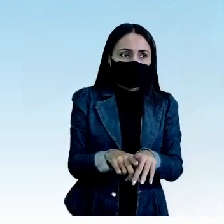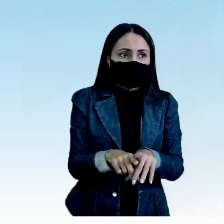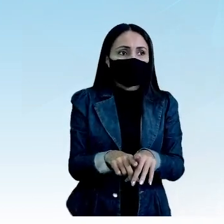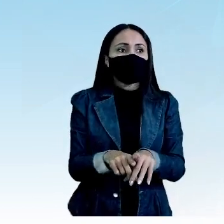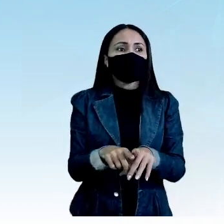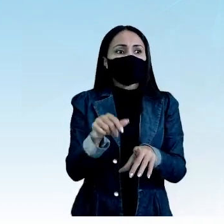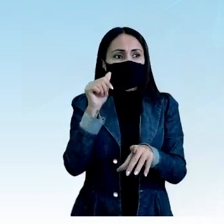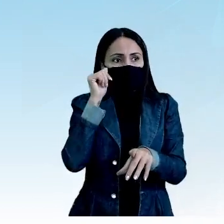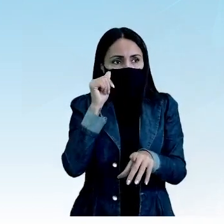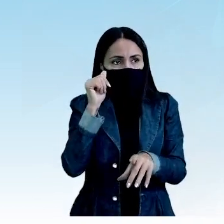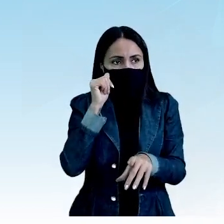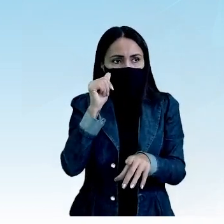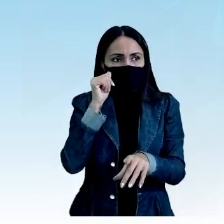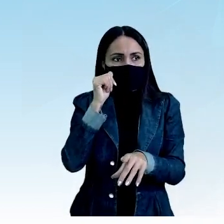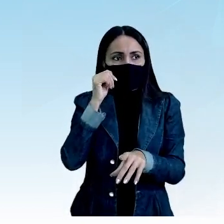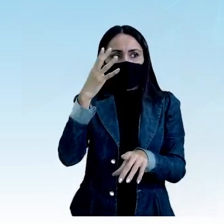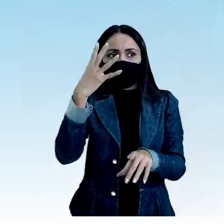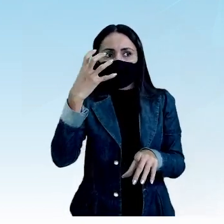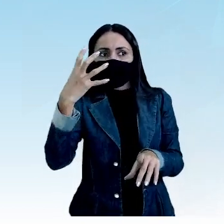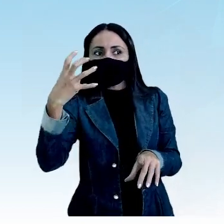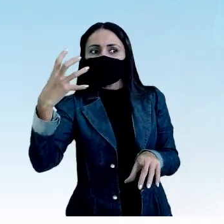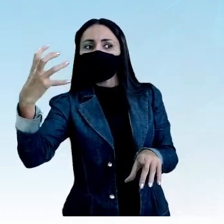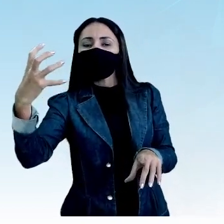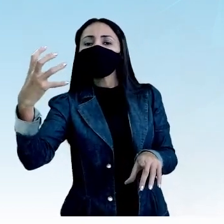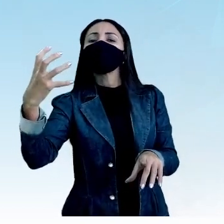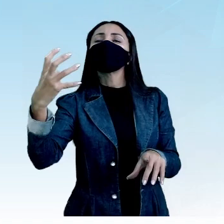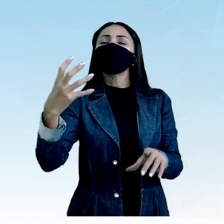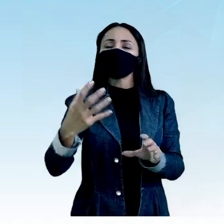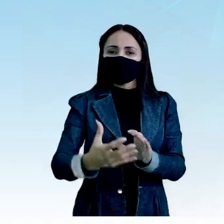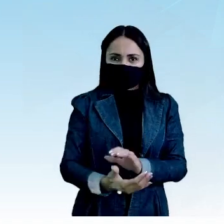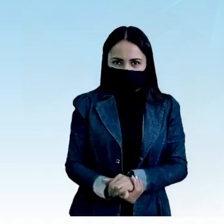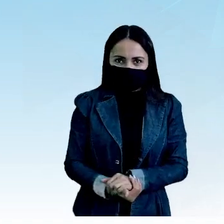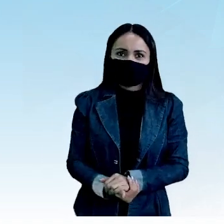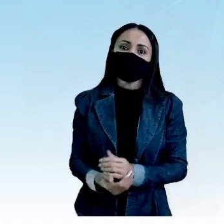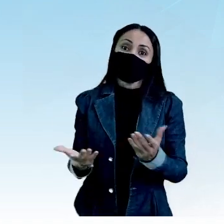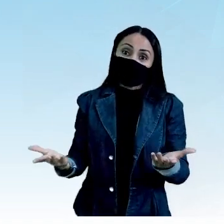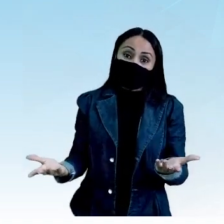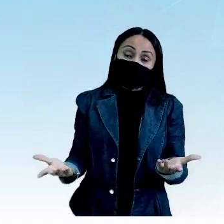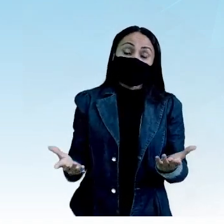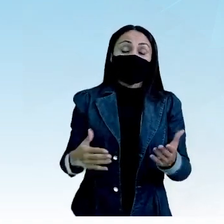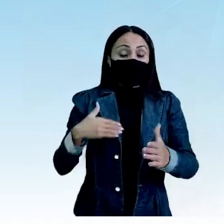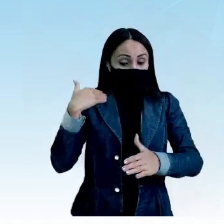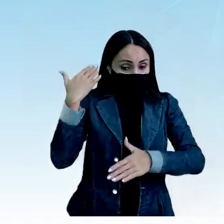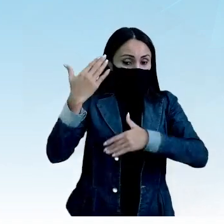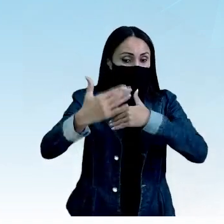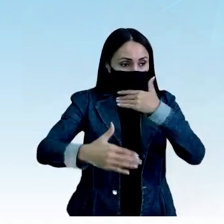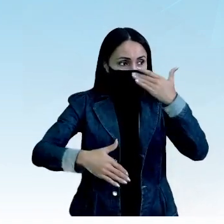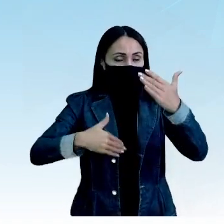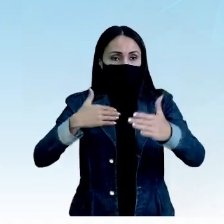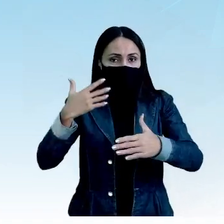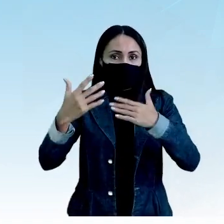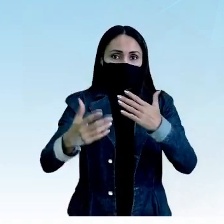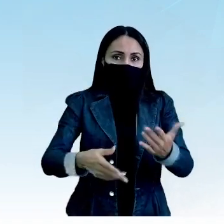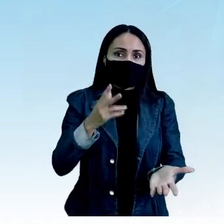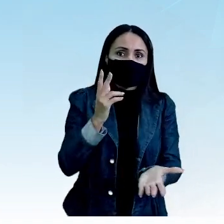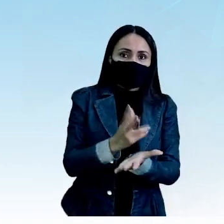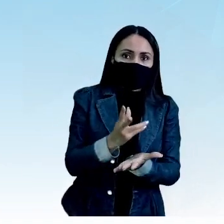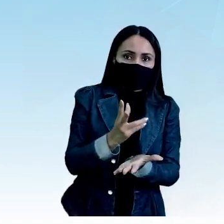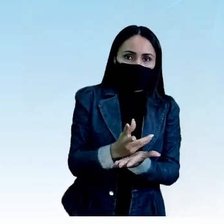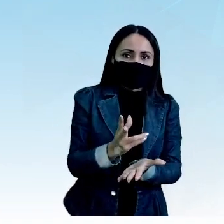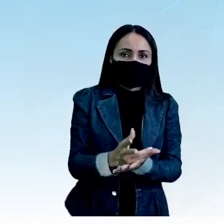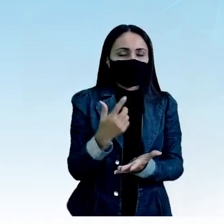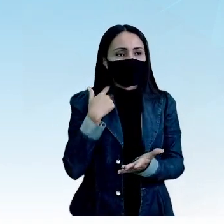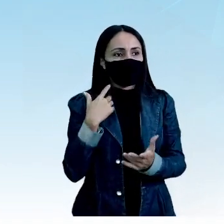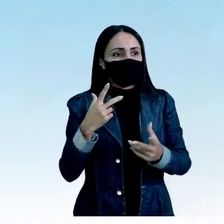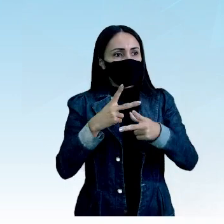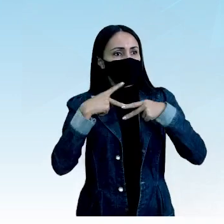né? Todo mundo é um galanteador, né? E o interessante é que o tempo passa, ele está sempre ali como se fosse de fraque, não é isso?